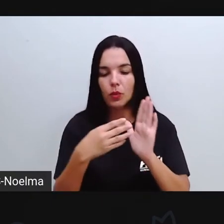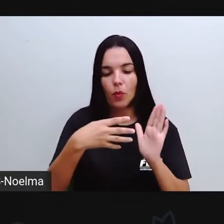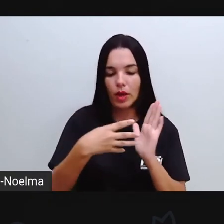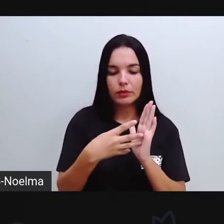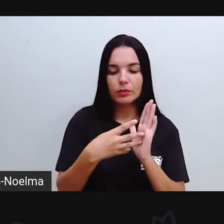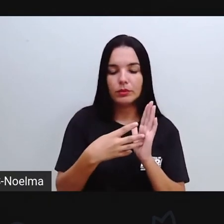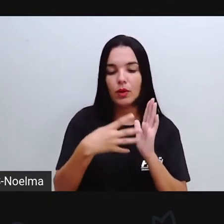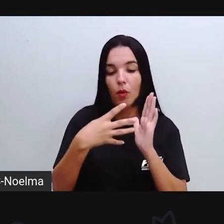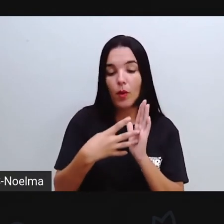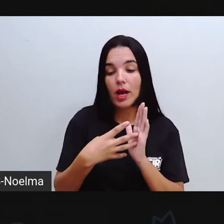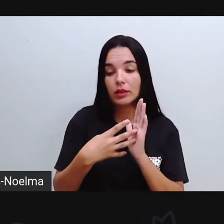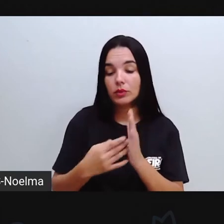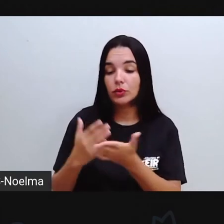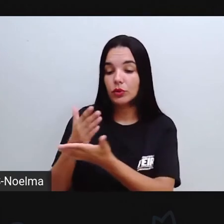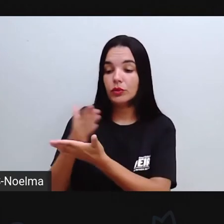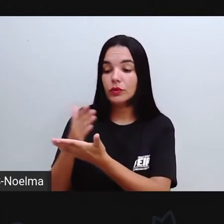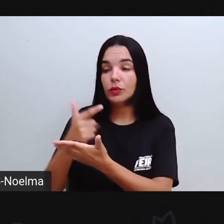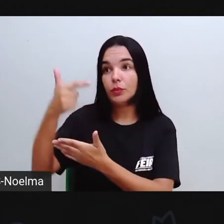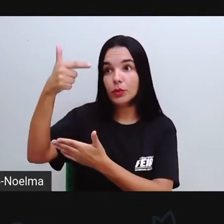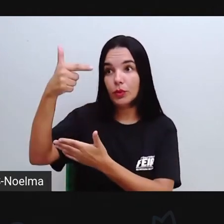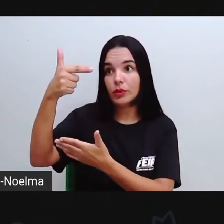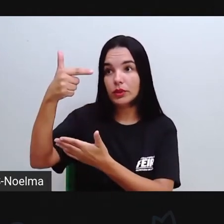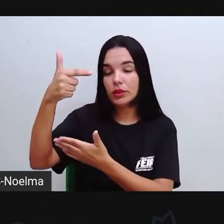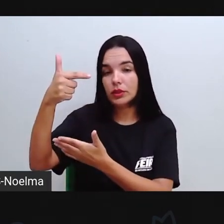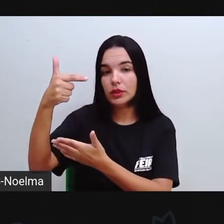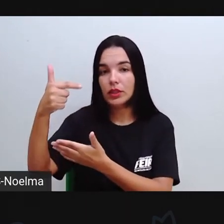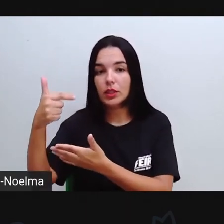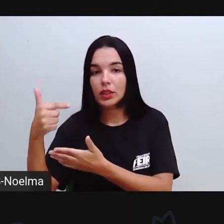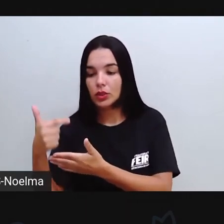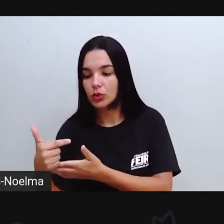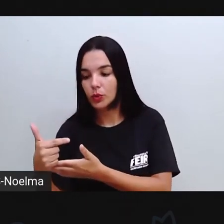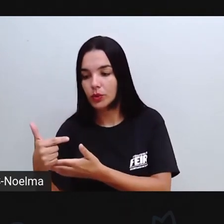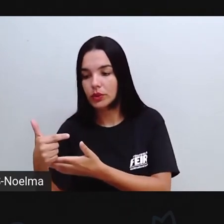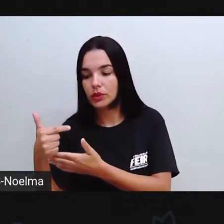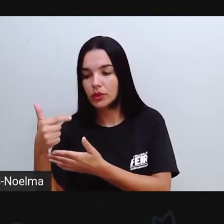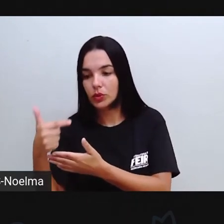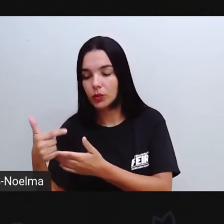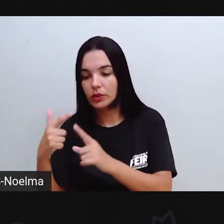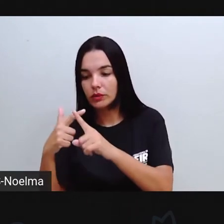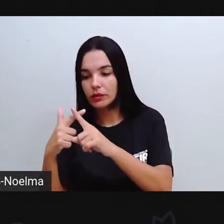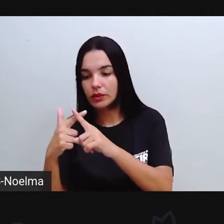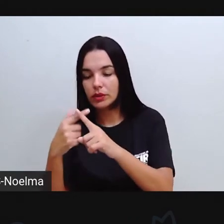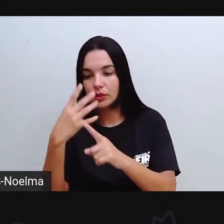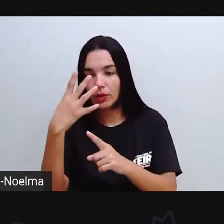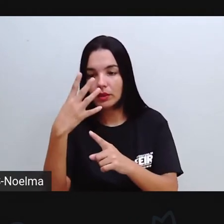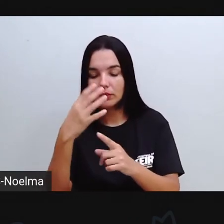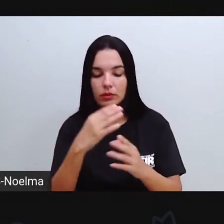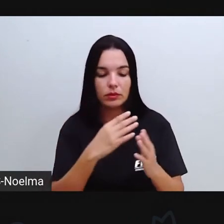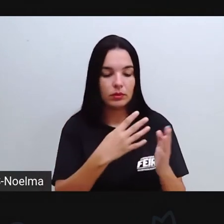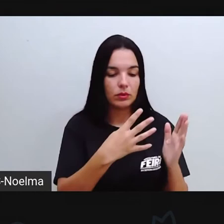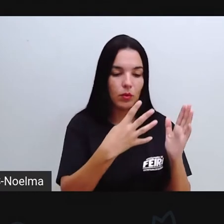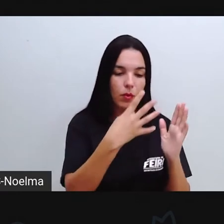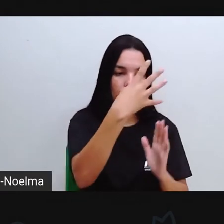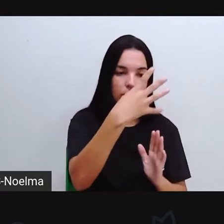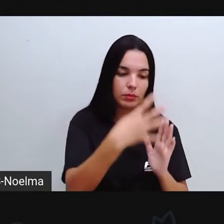2, 2, 2 vezes 2, 4 para 4, não faltam nada. Então, ela conseguiria fazer quantos